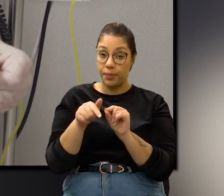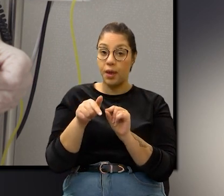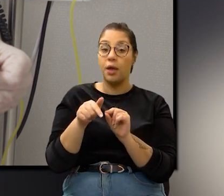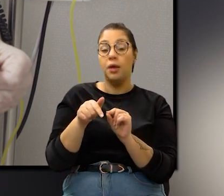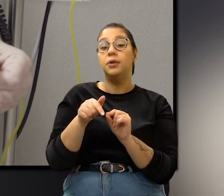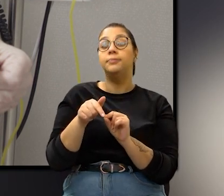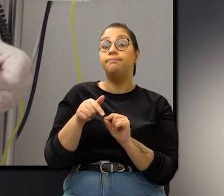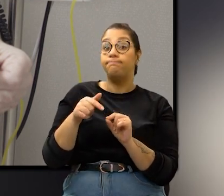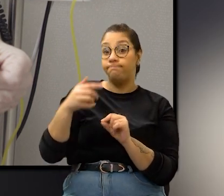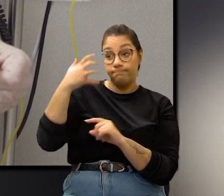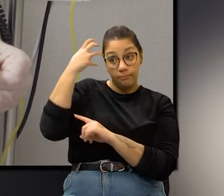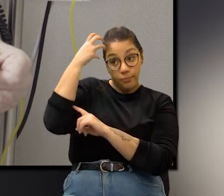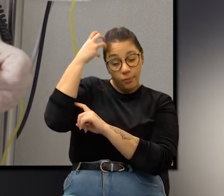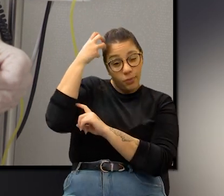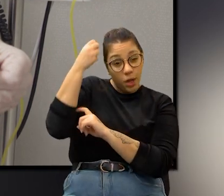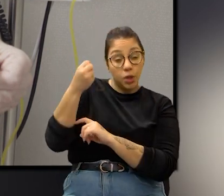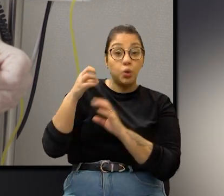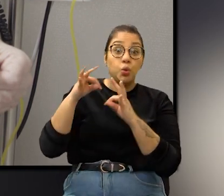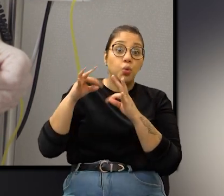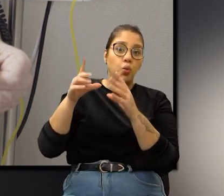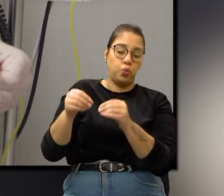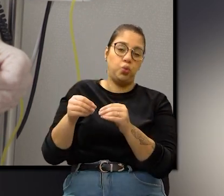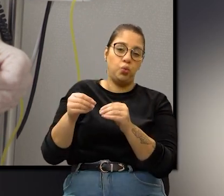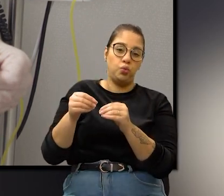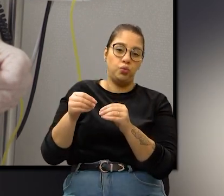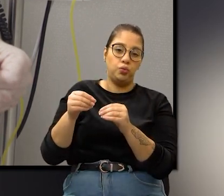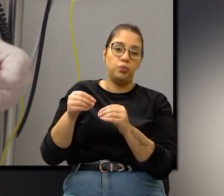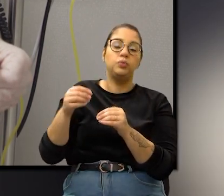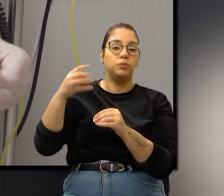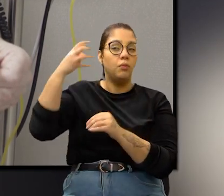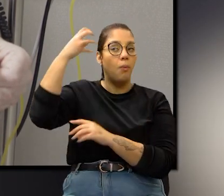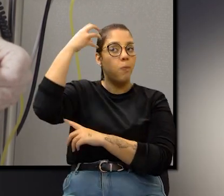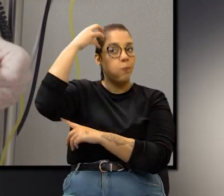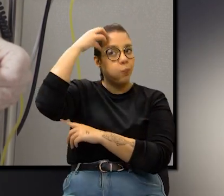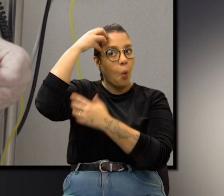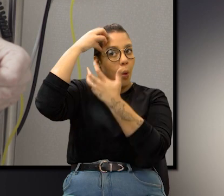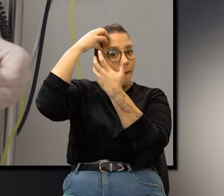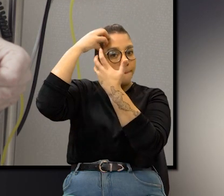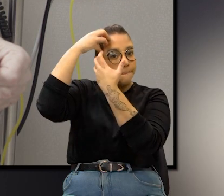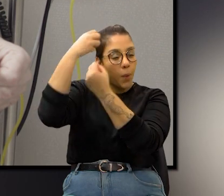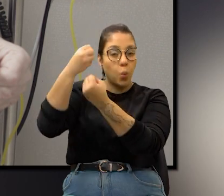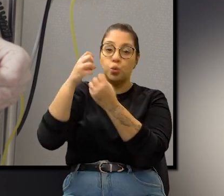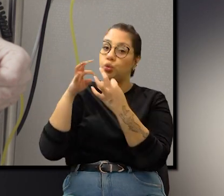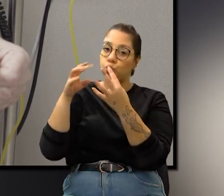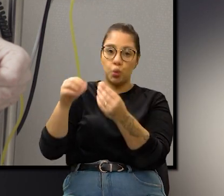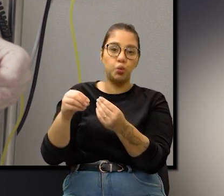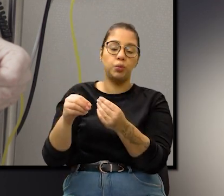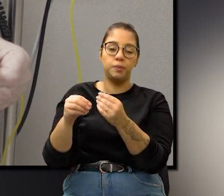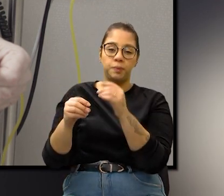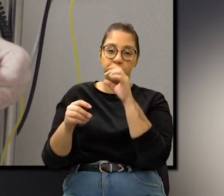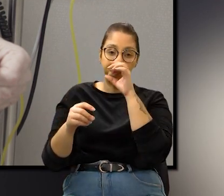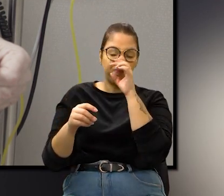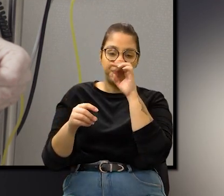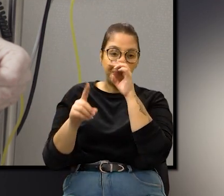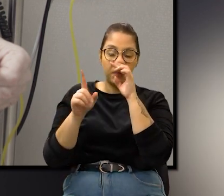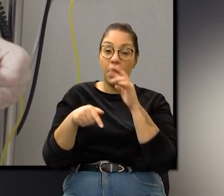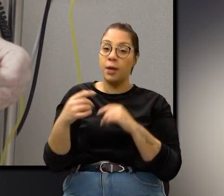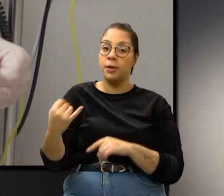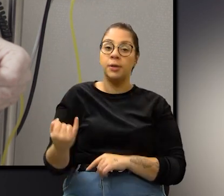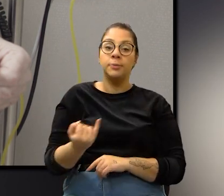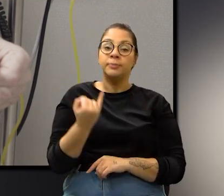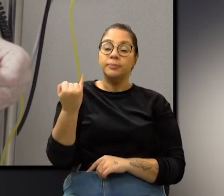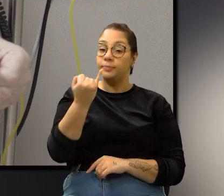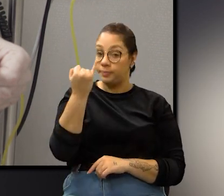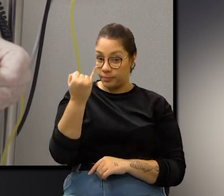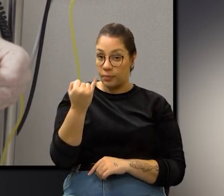uma ressecção, retirar totalmente aquela lesão do local. Então, isso é um